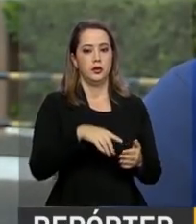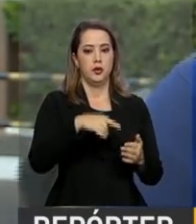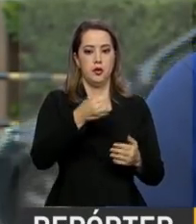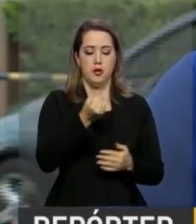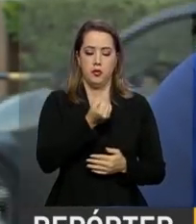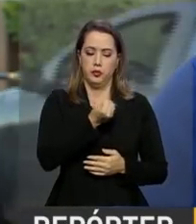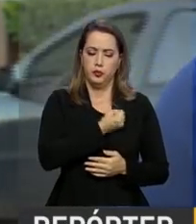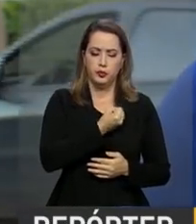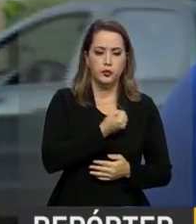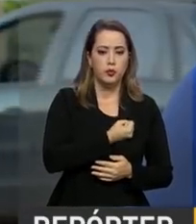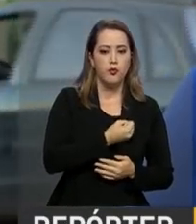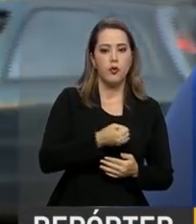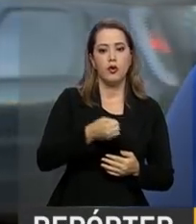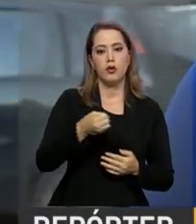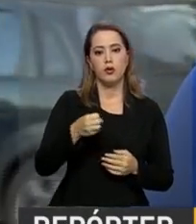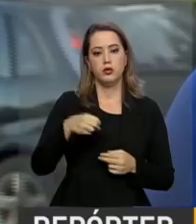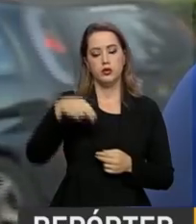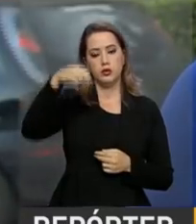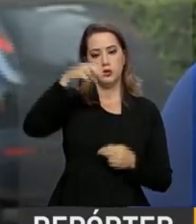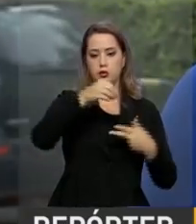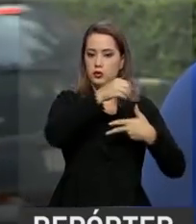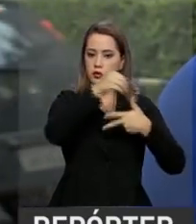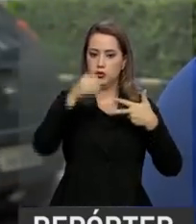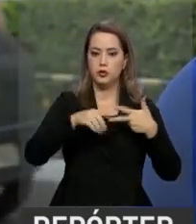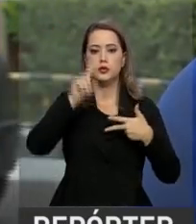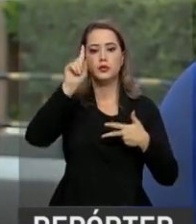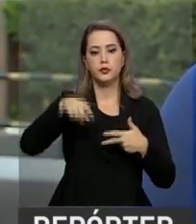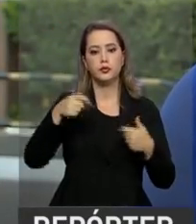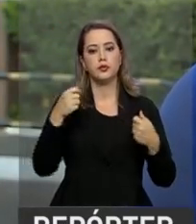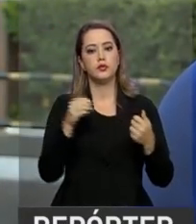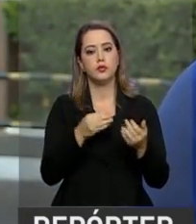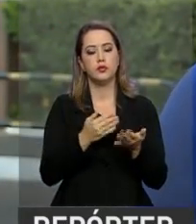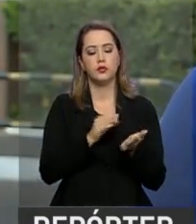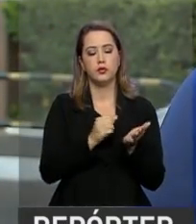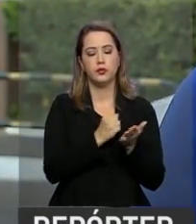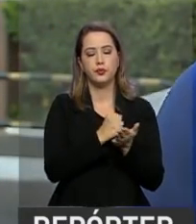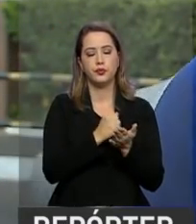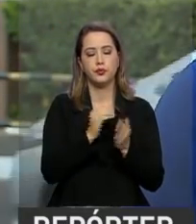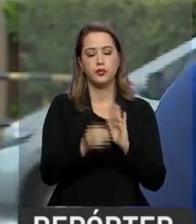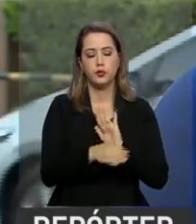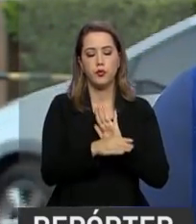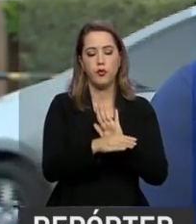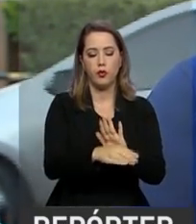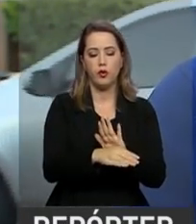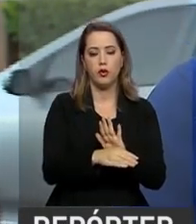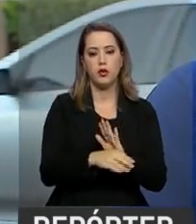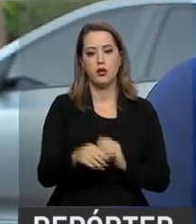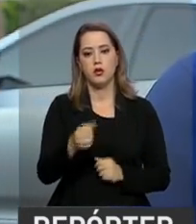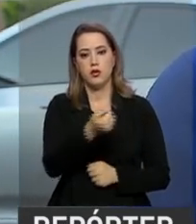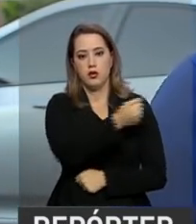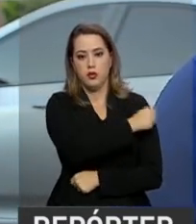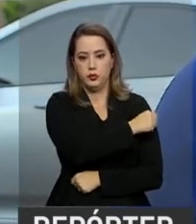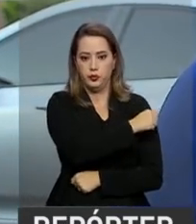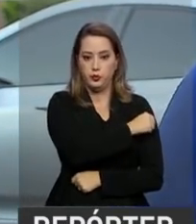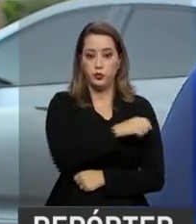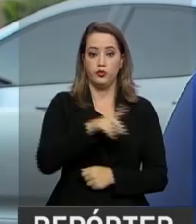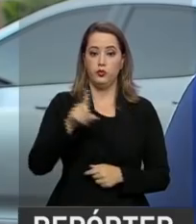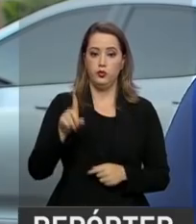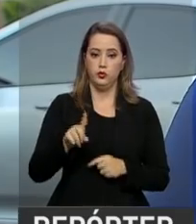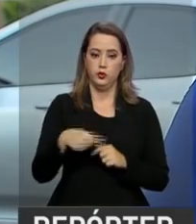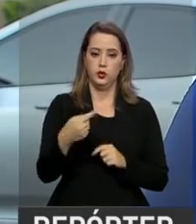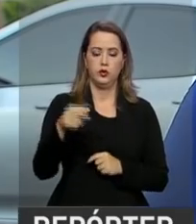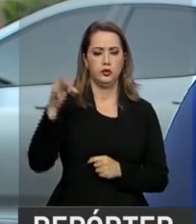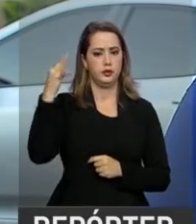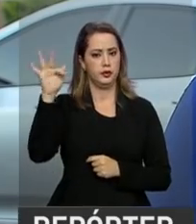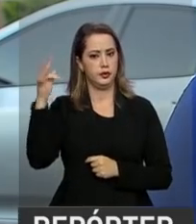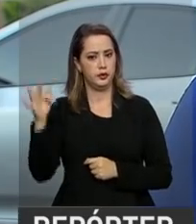na seleção dos alunos para vagas em universidades federais por meio do sistema de seleção unificada. Com o Enem, também é possível